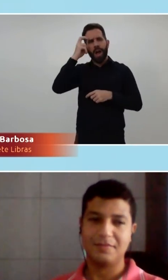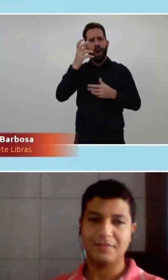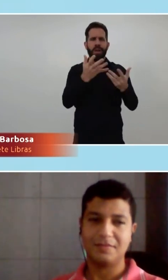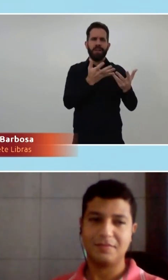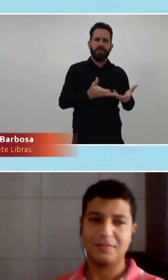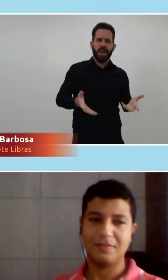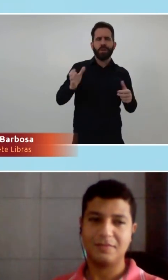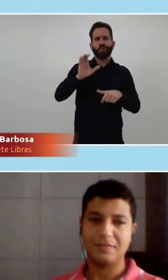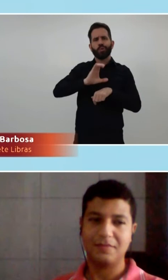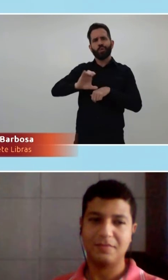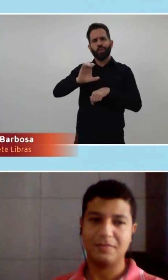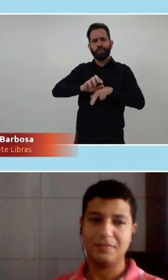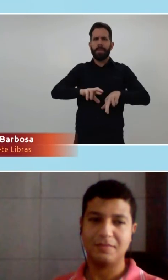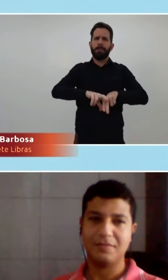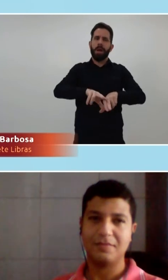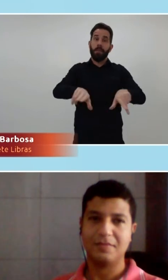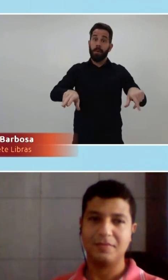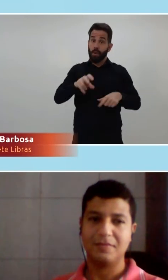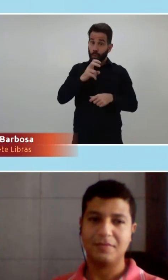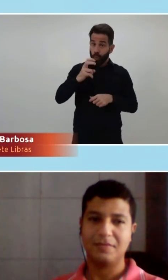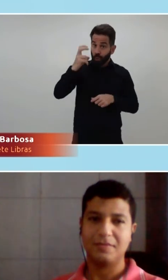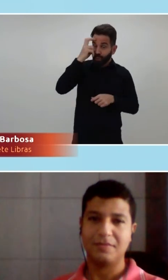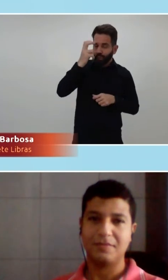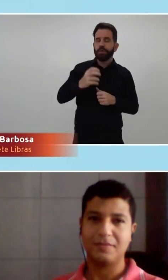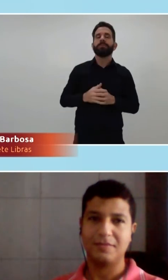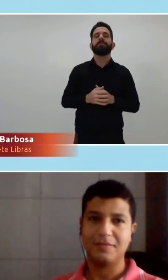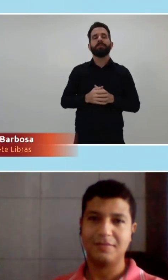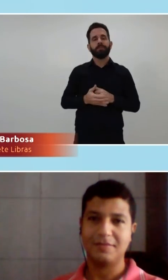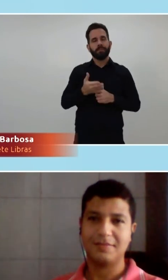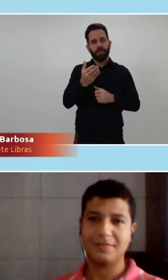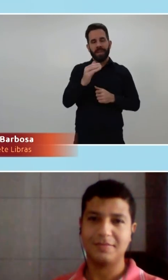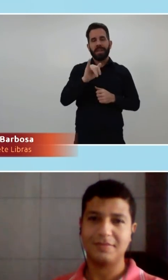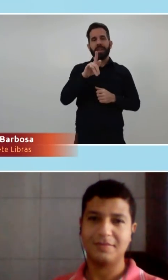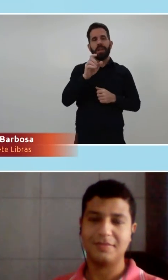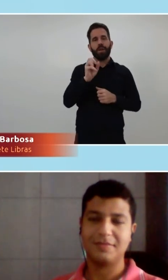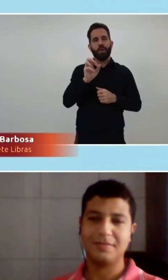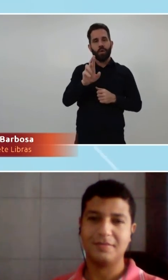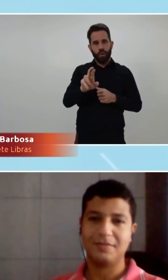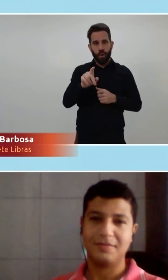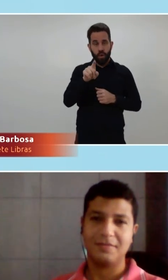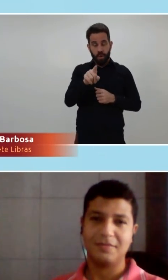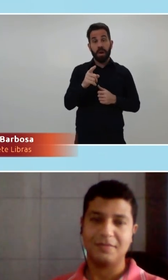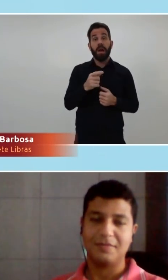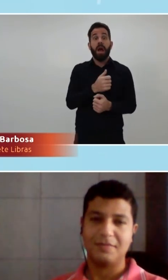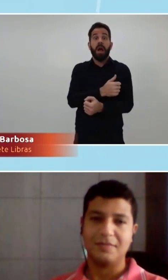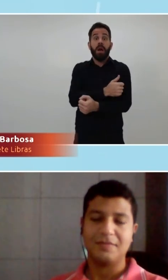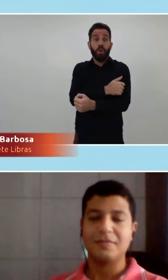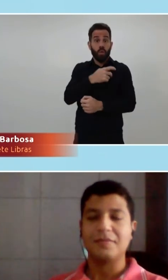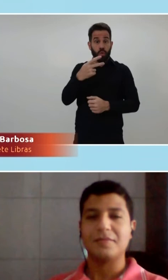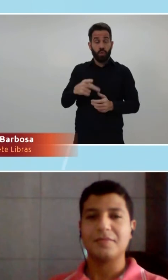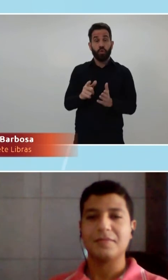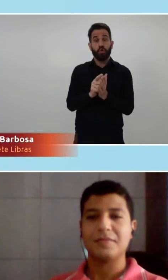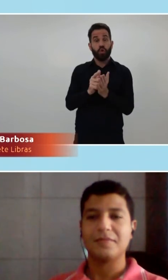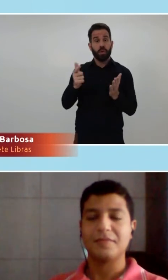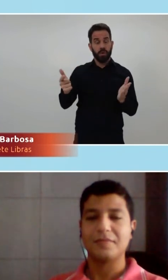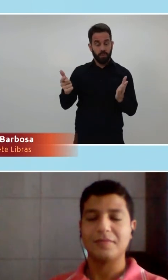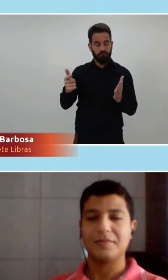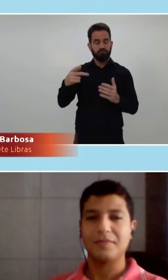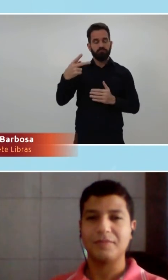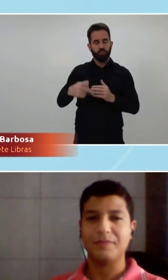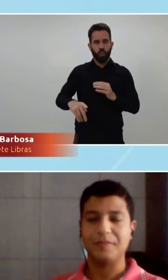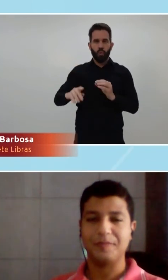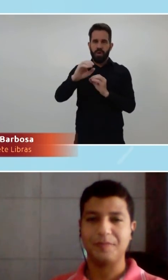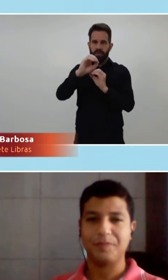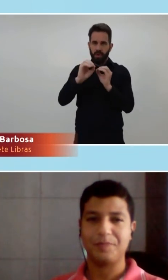tudo na área de cultura. Ele é o Igor Rodrigues, que é estudante de jornalismo da Universidade Federal de Goiás e